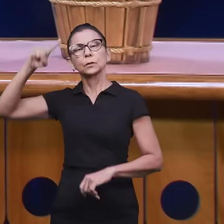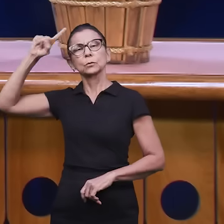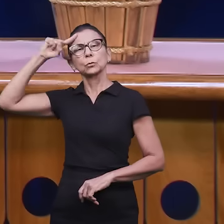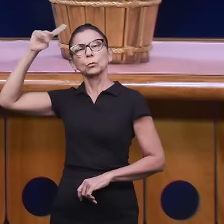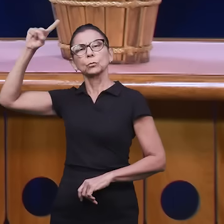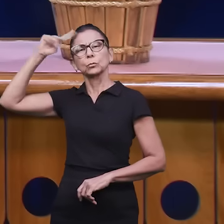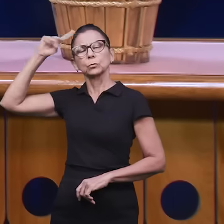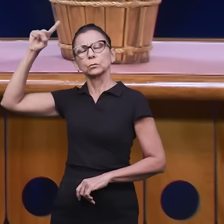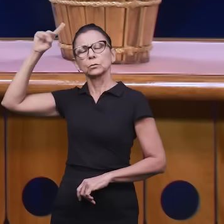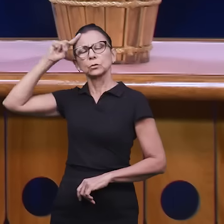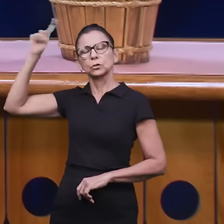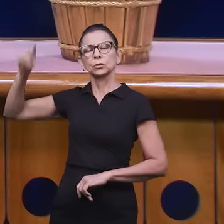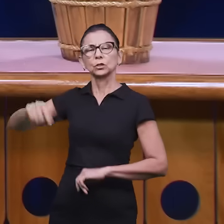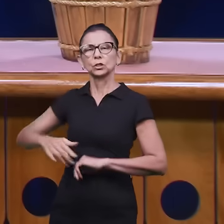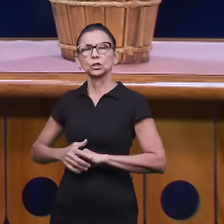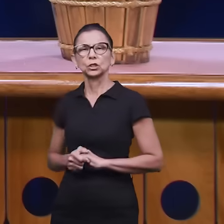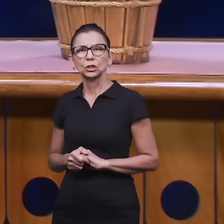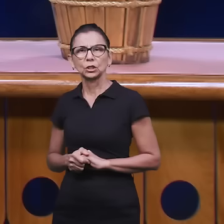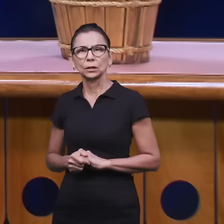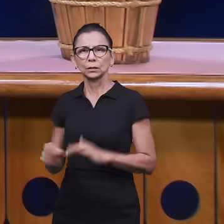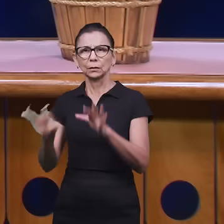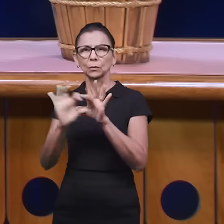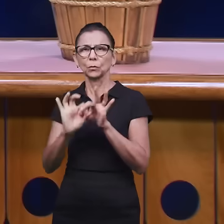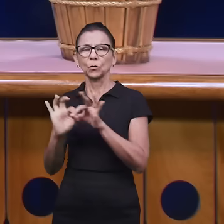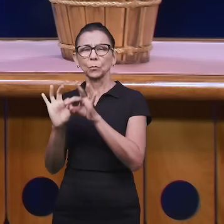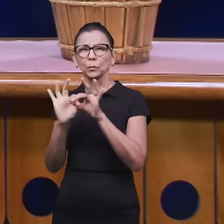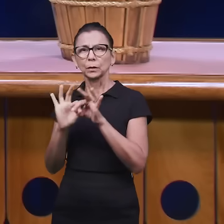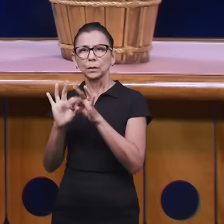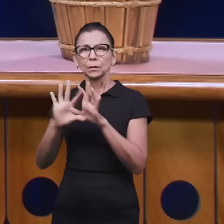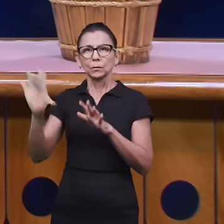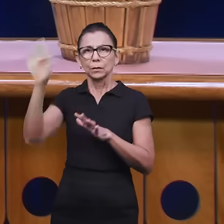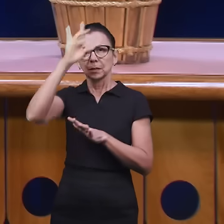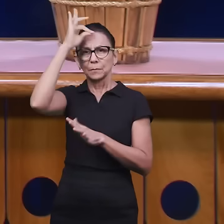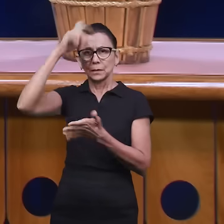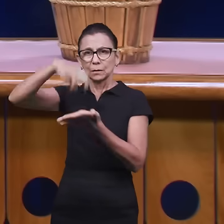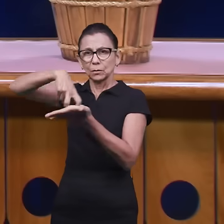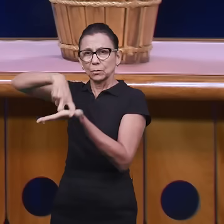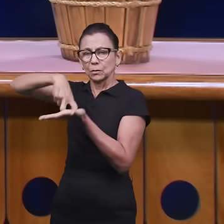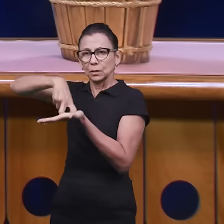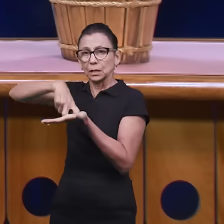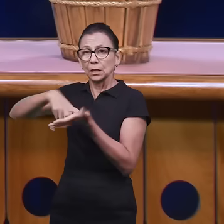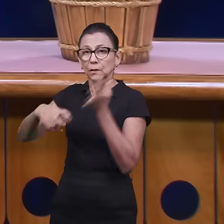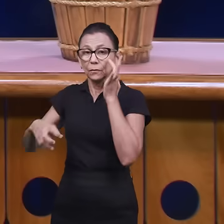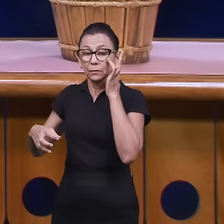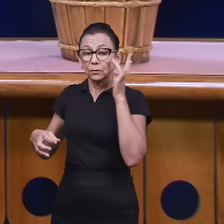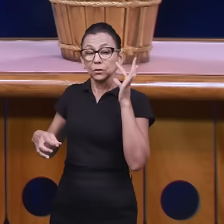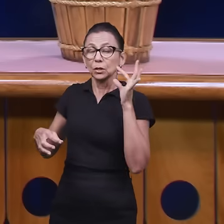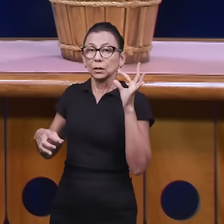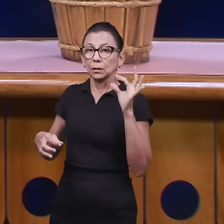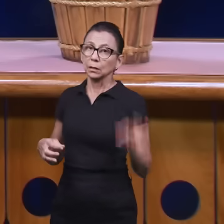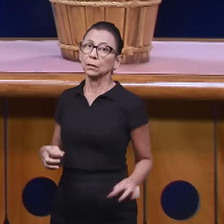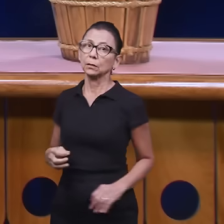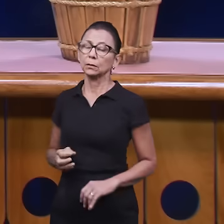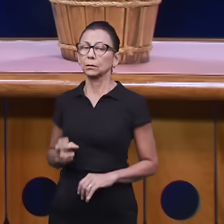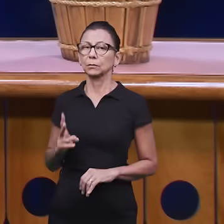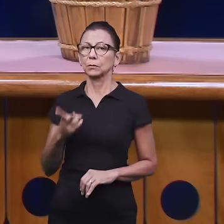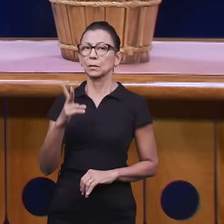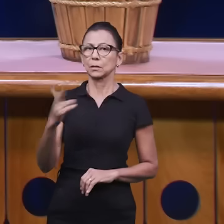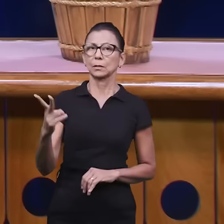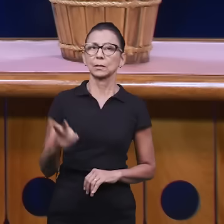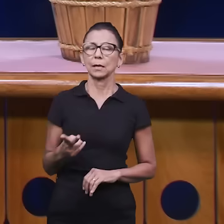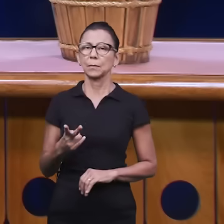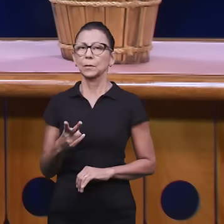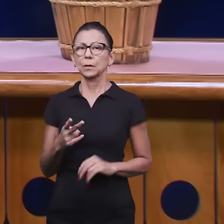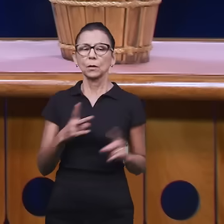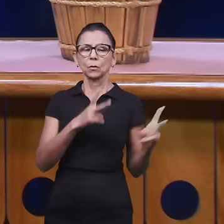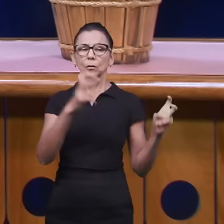aquele que está bebendo continuamente da água da vida, mas de quê? De joelhos, na posição de vigilância, em posição onde